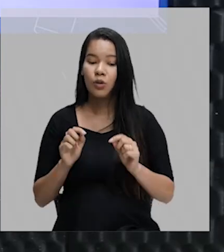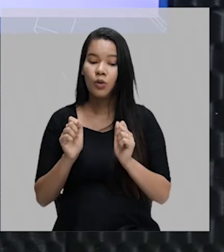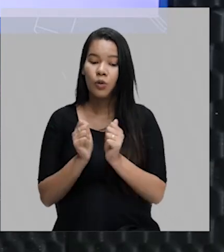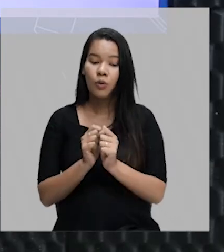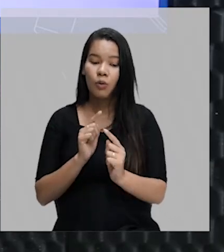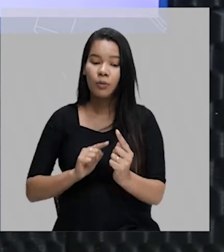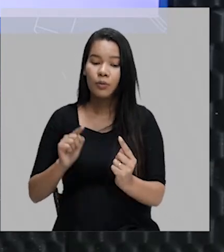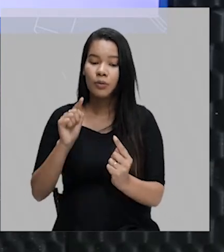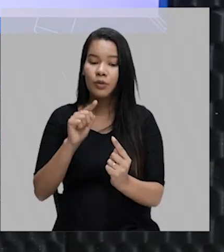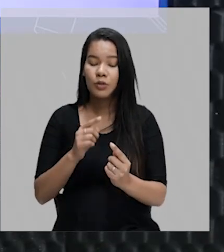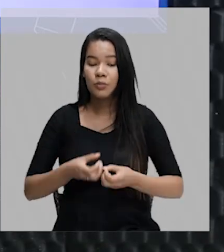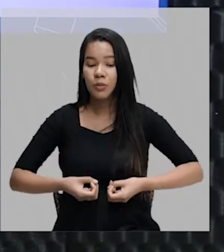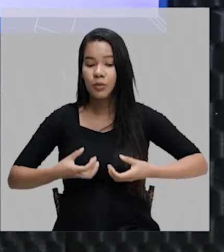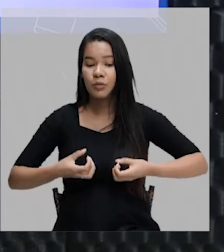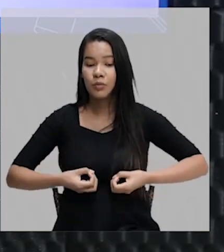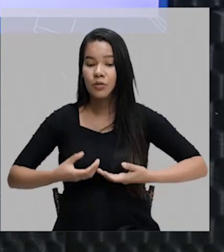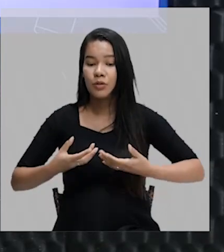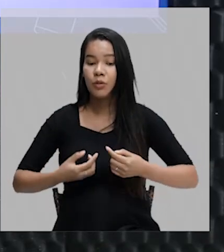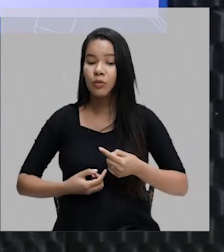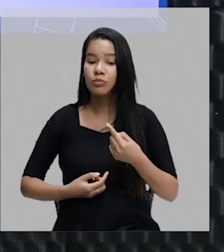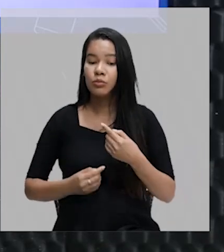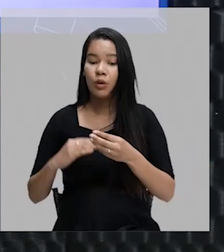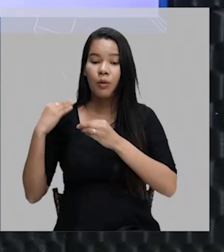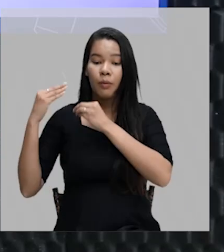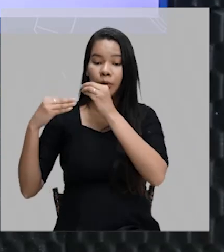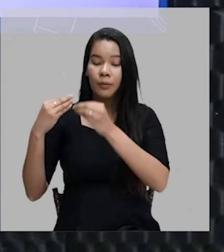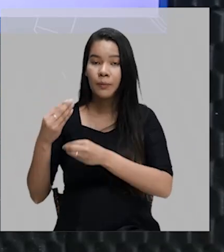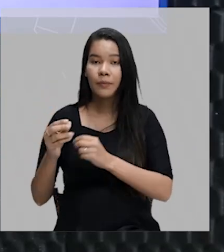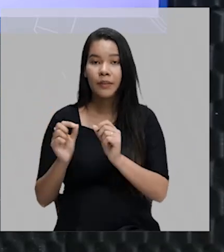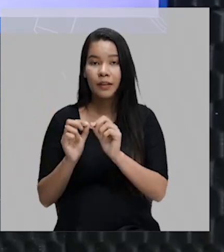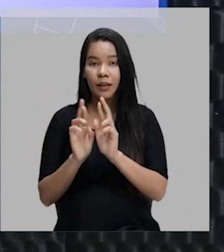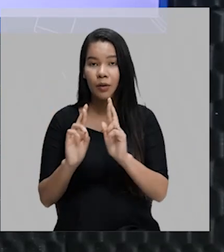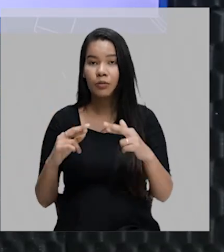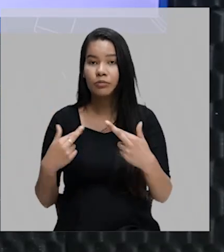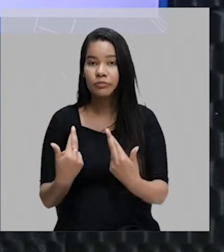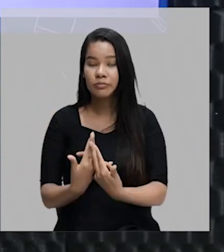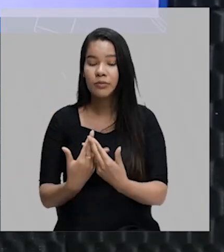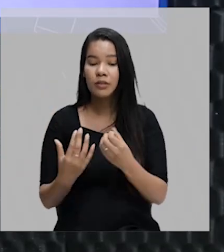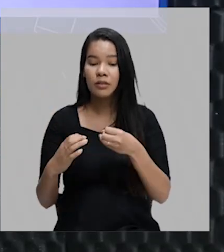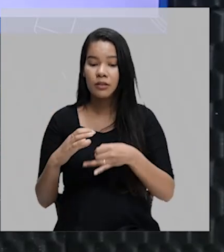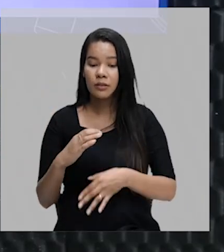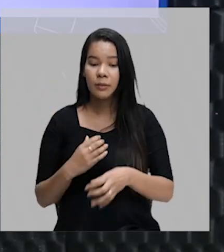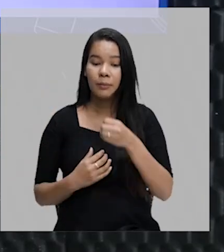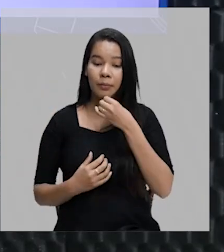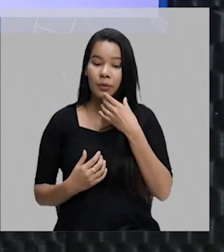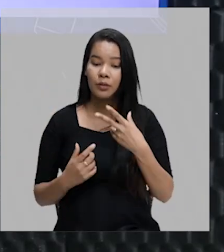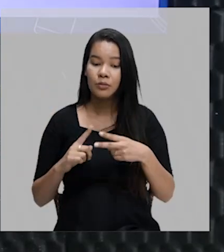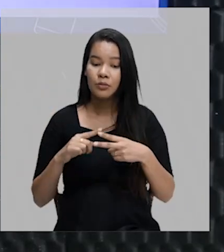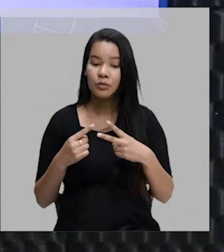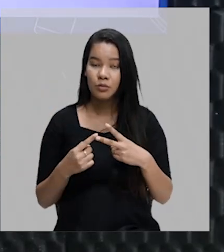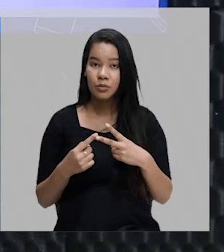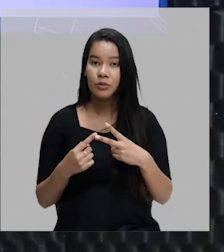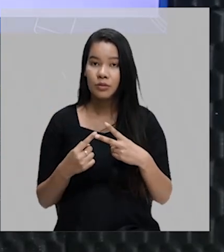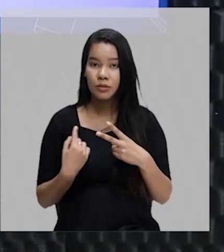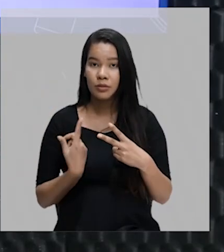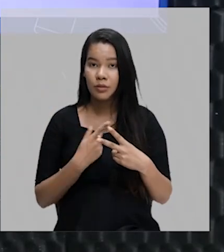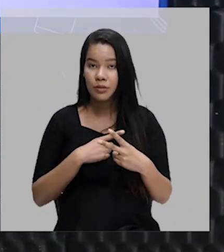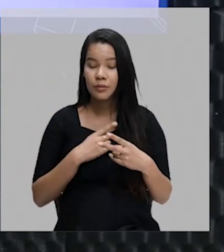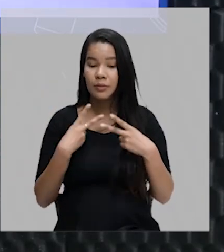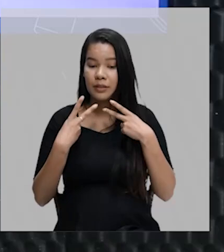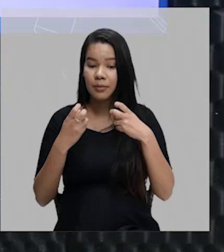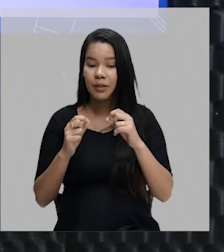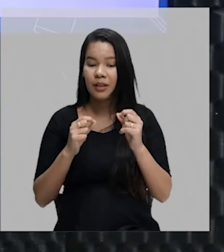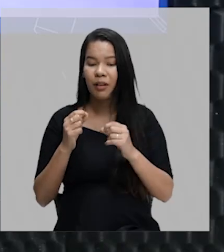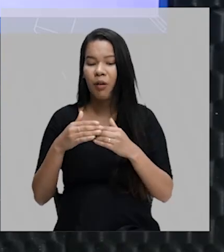que reúna as características boas desses dois indivíduos, certo? E nós percebemos que ao